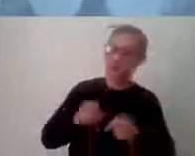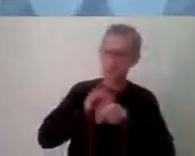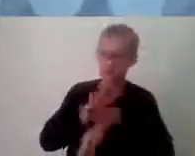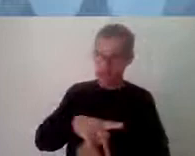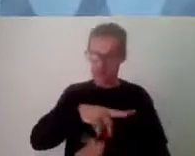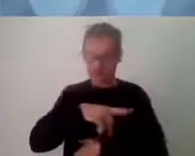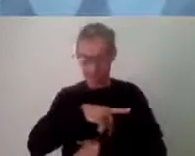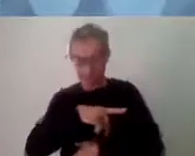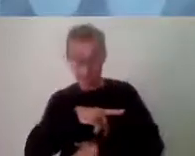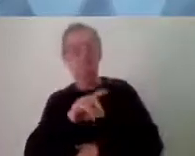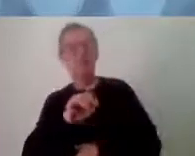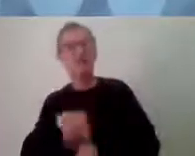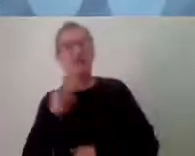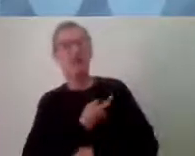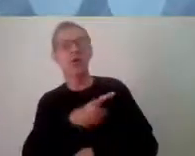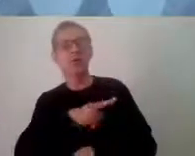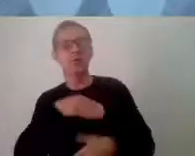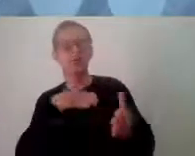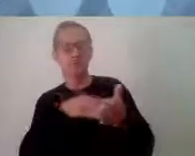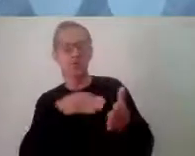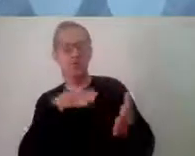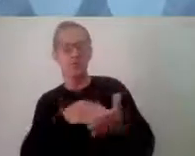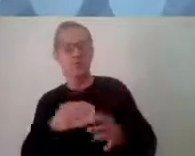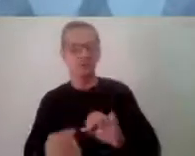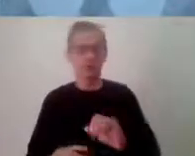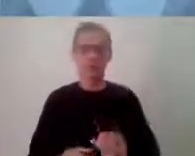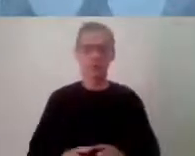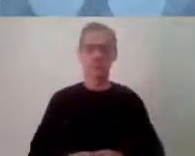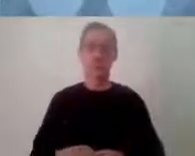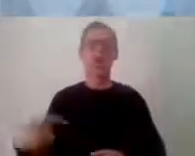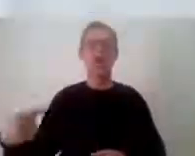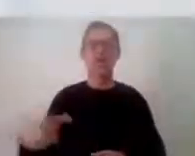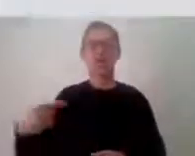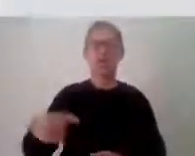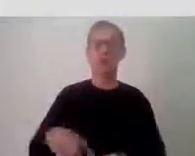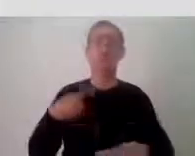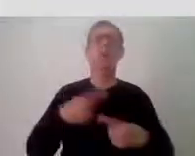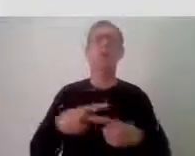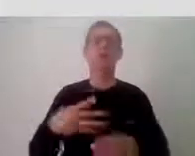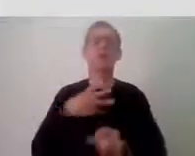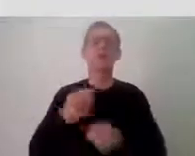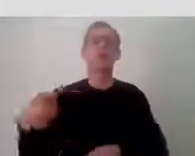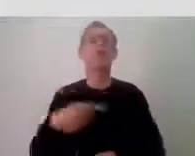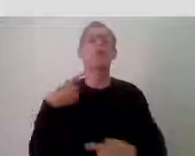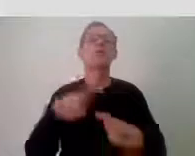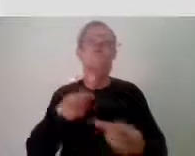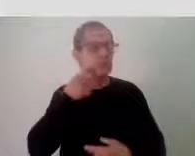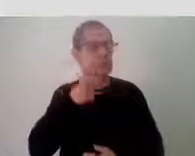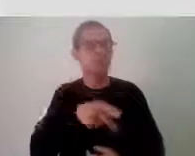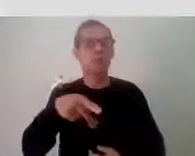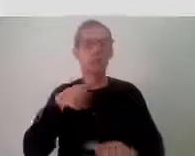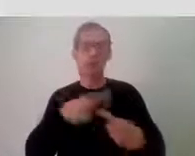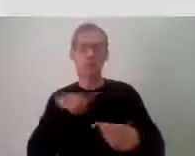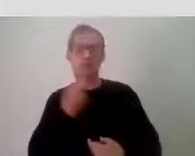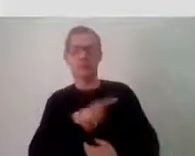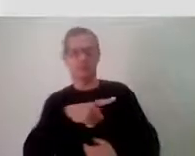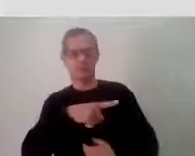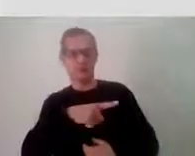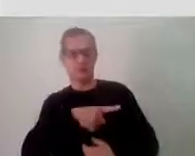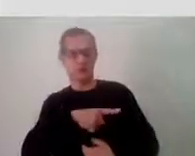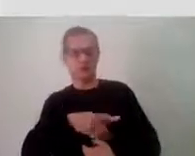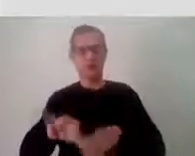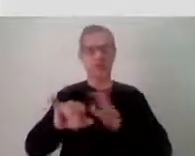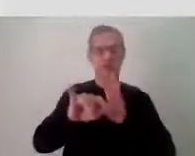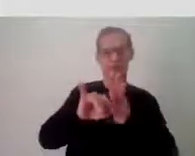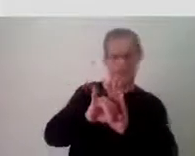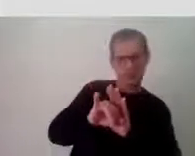gente tem que nós temos limite inferior, soma inferior. Mas por que isso, professora? Porque nós vamos